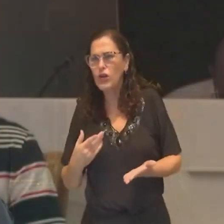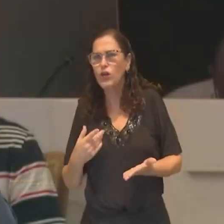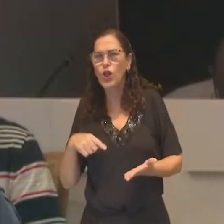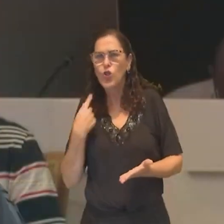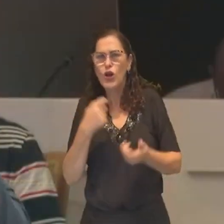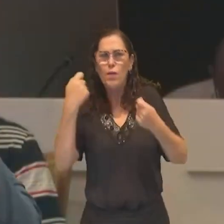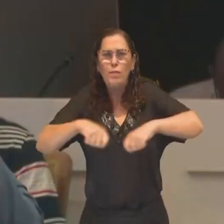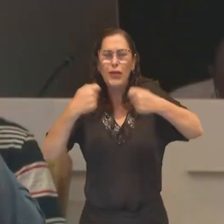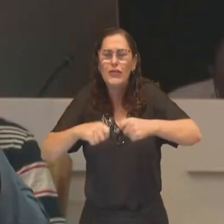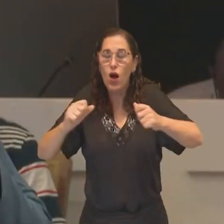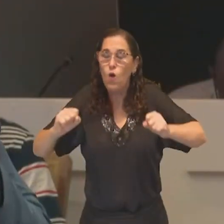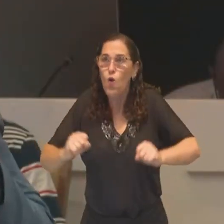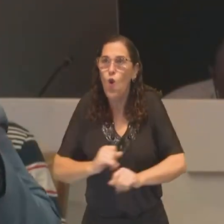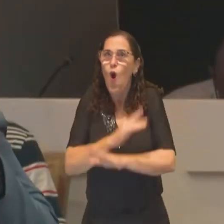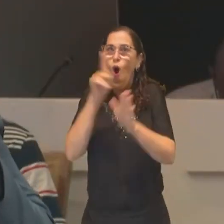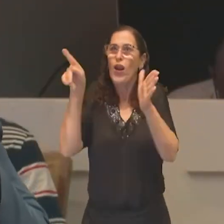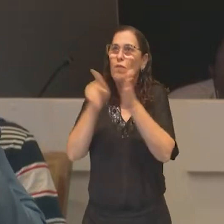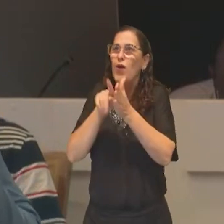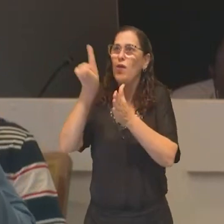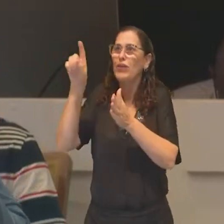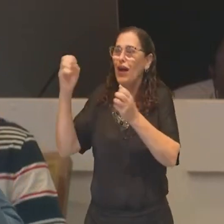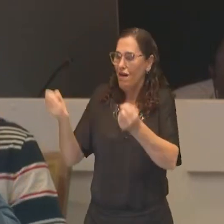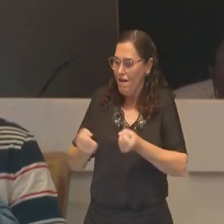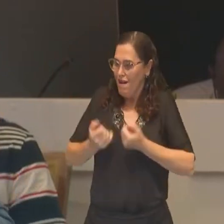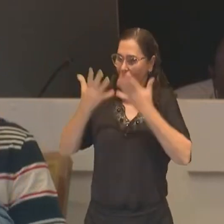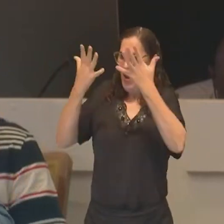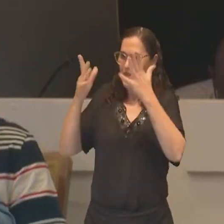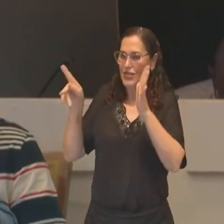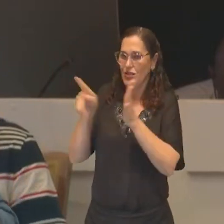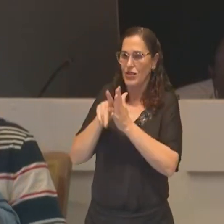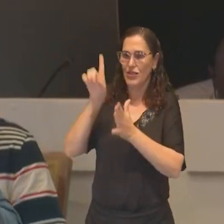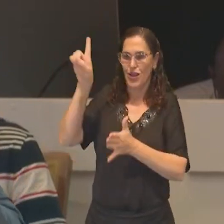carecemos da glória de Deus, da graça de Deus.